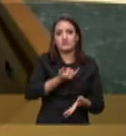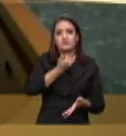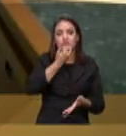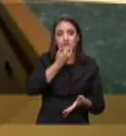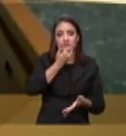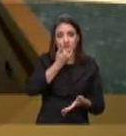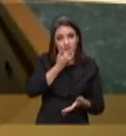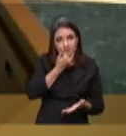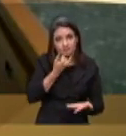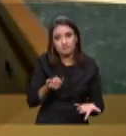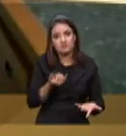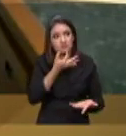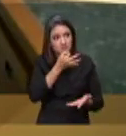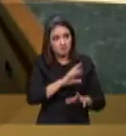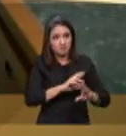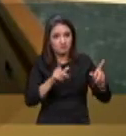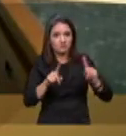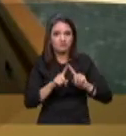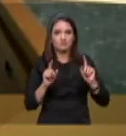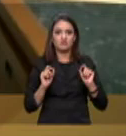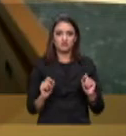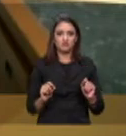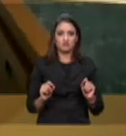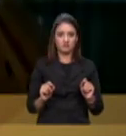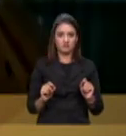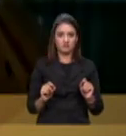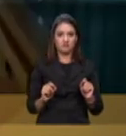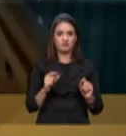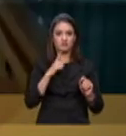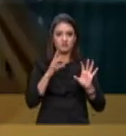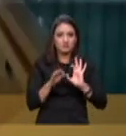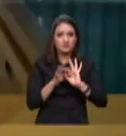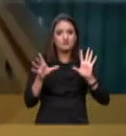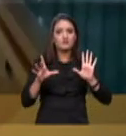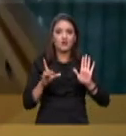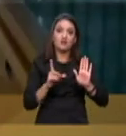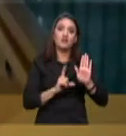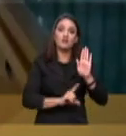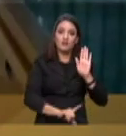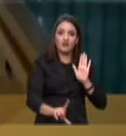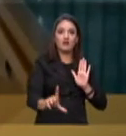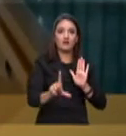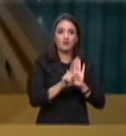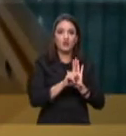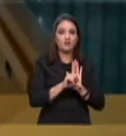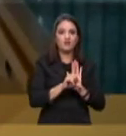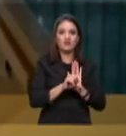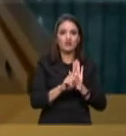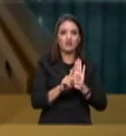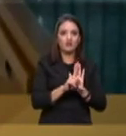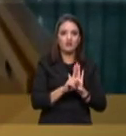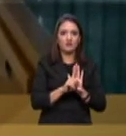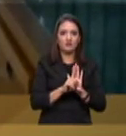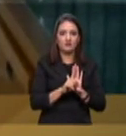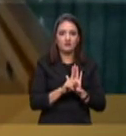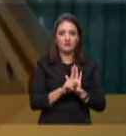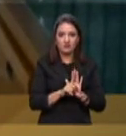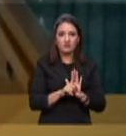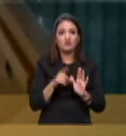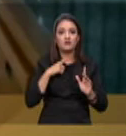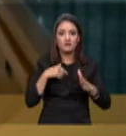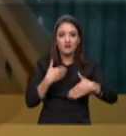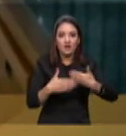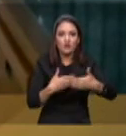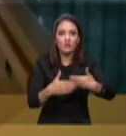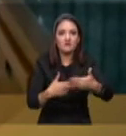não se afasta aqui a deferência devida ao legislador por estarmos cogitando de um processo